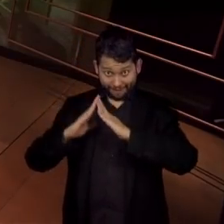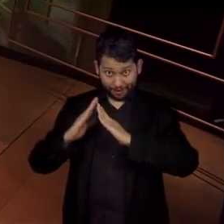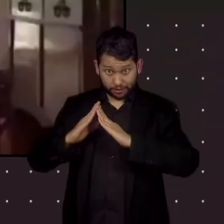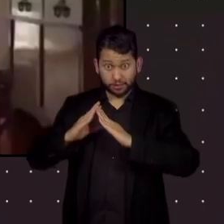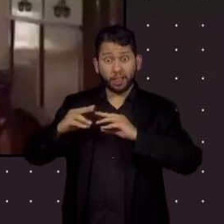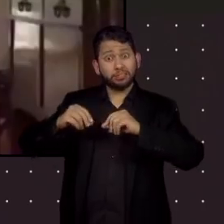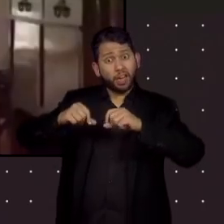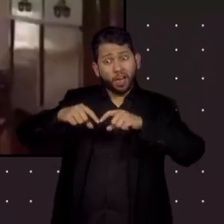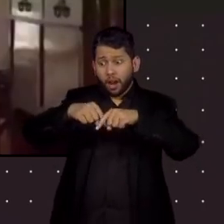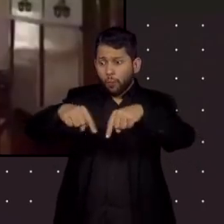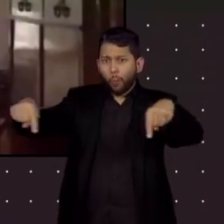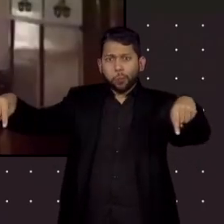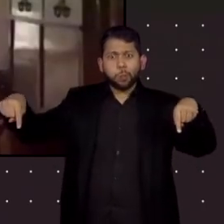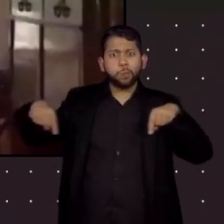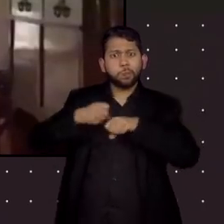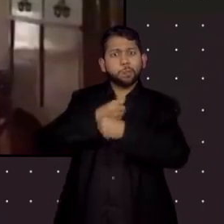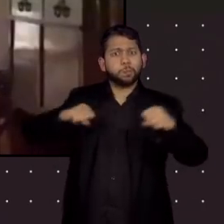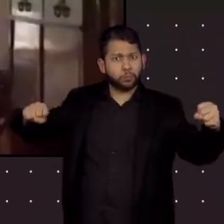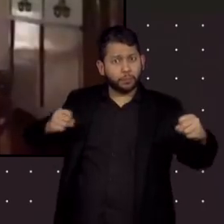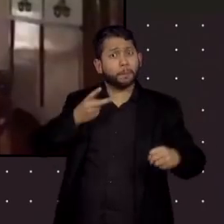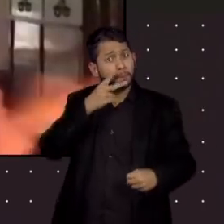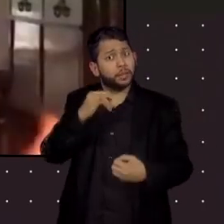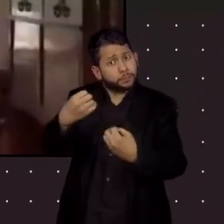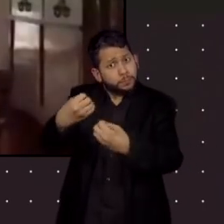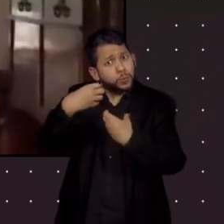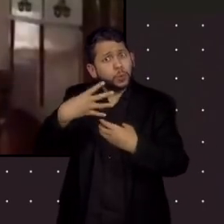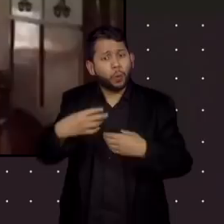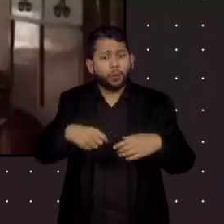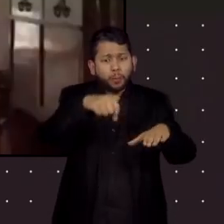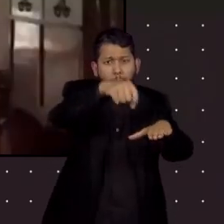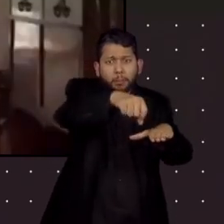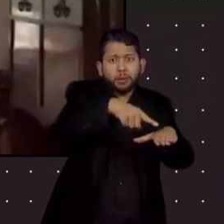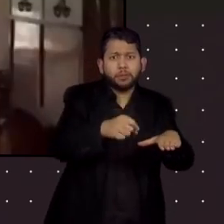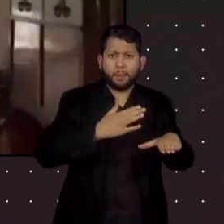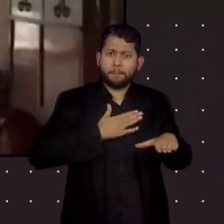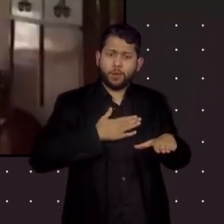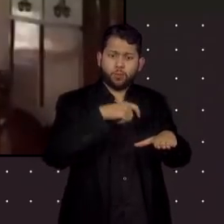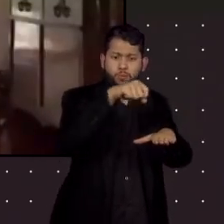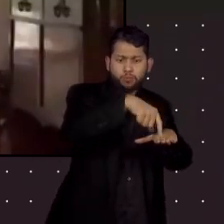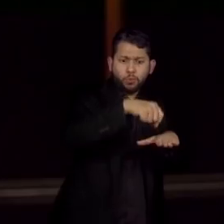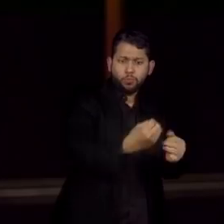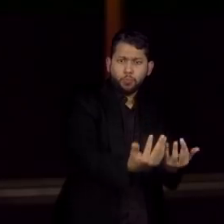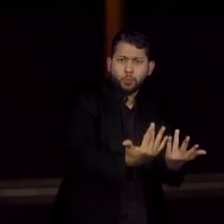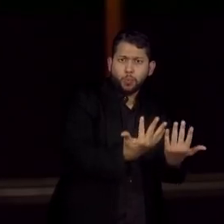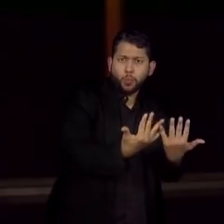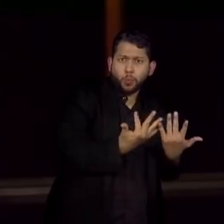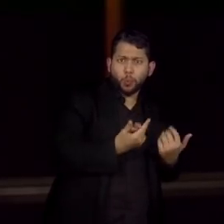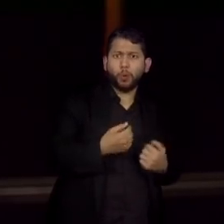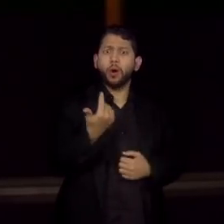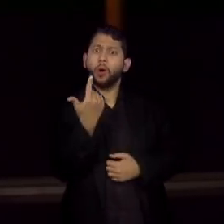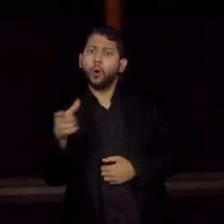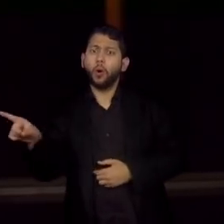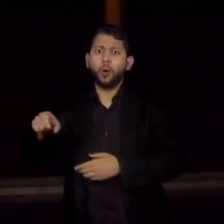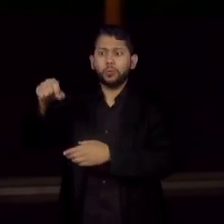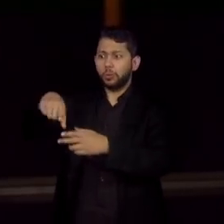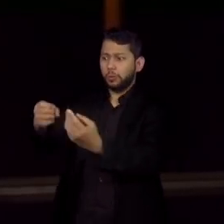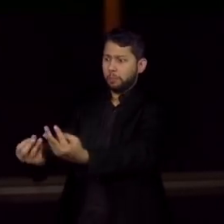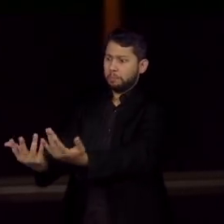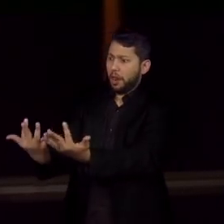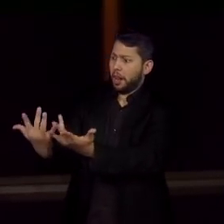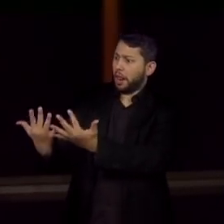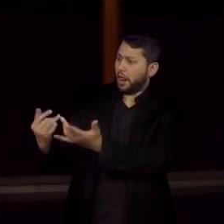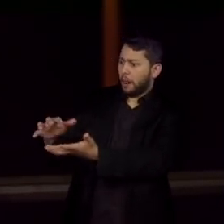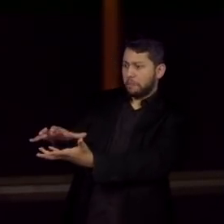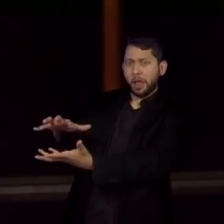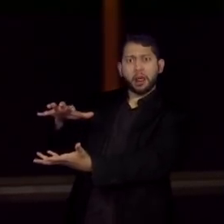Ele nos ensinava a plantar. Cada um tinha o seu canteiro, cada um ele fazia pão em casa com aqueles fornos